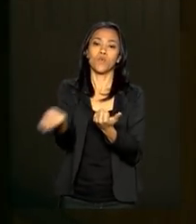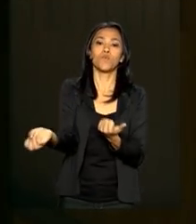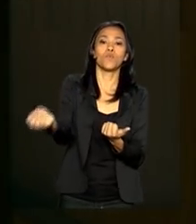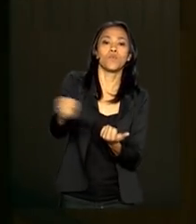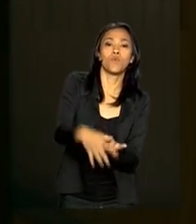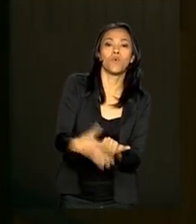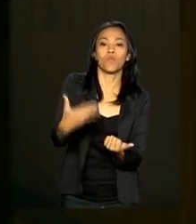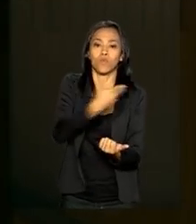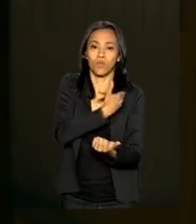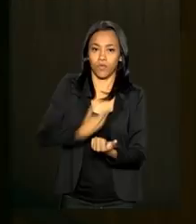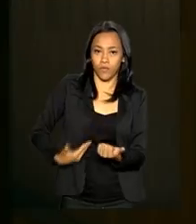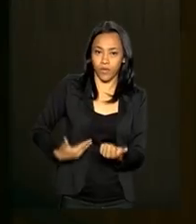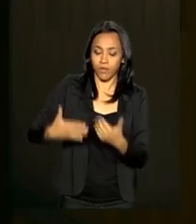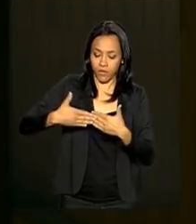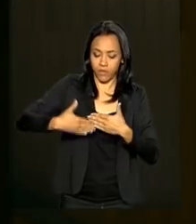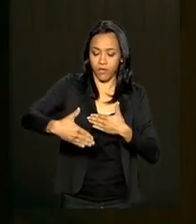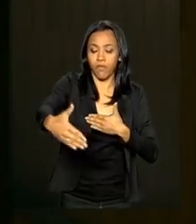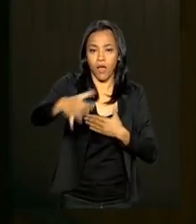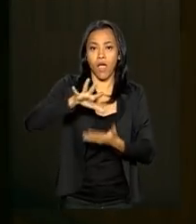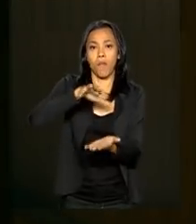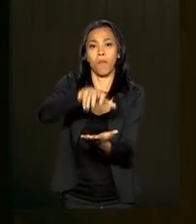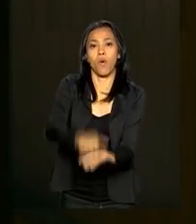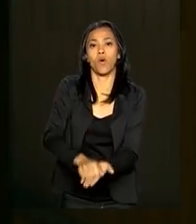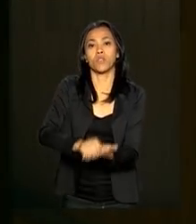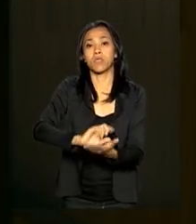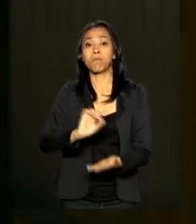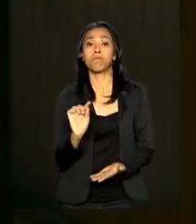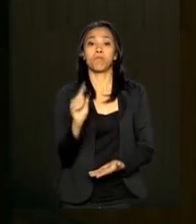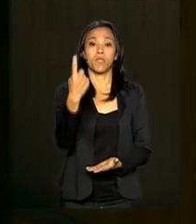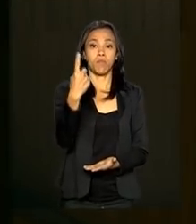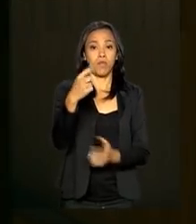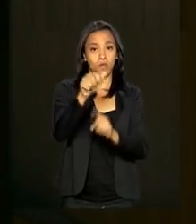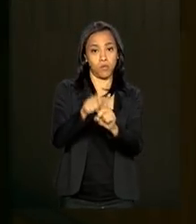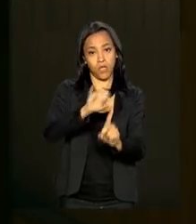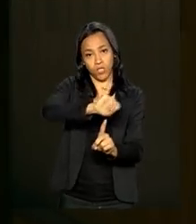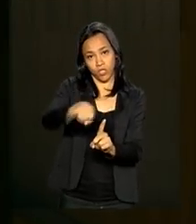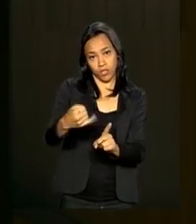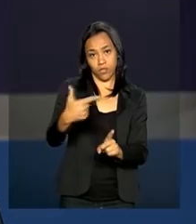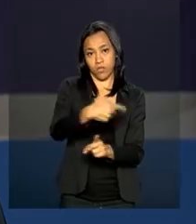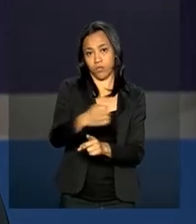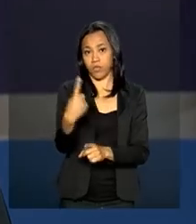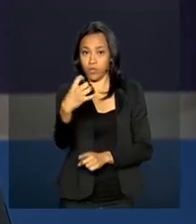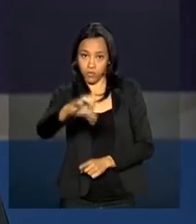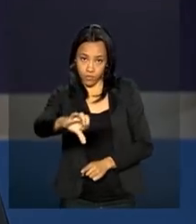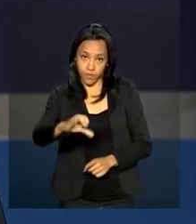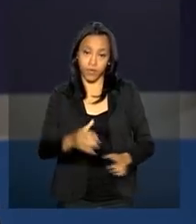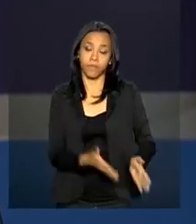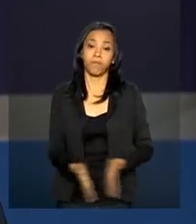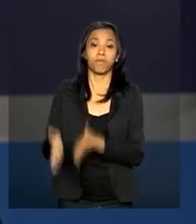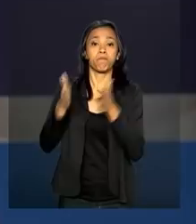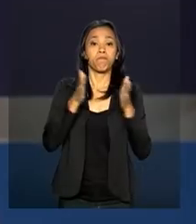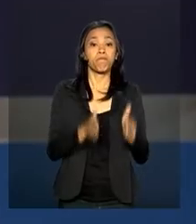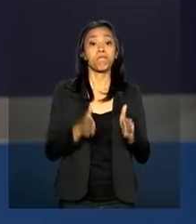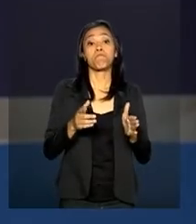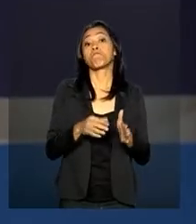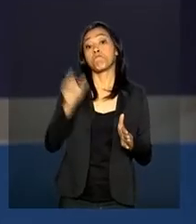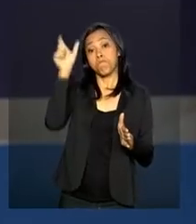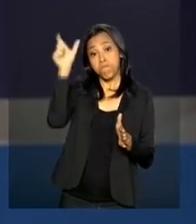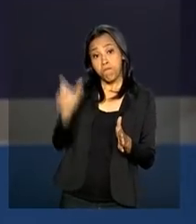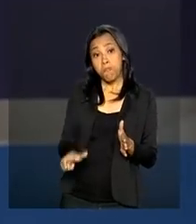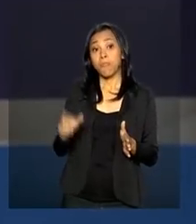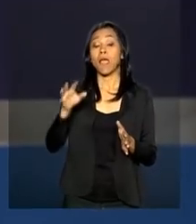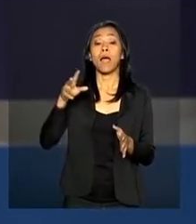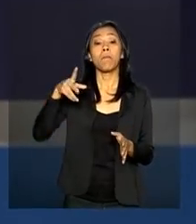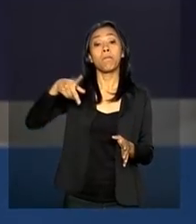governos eleitos que tomaram a posse já a partir do dia 1oo de janeiro de 2019 a procuradora geral da república